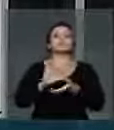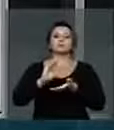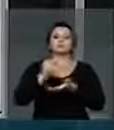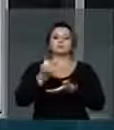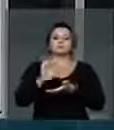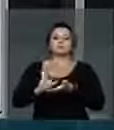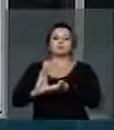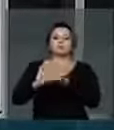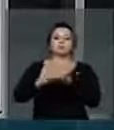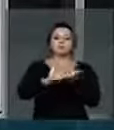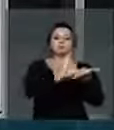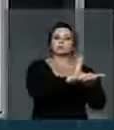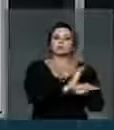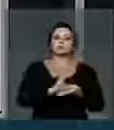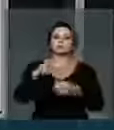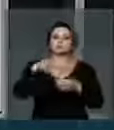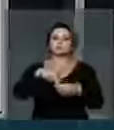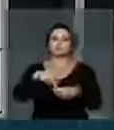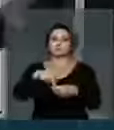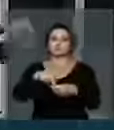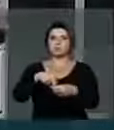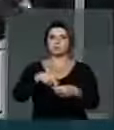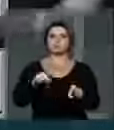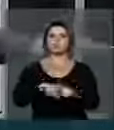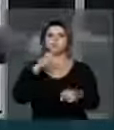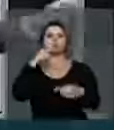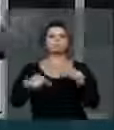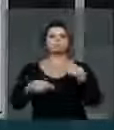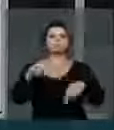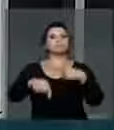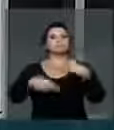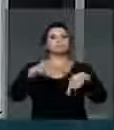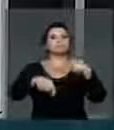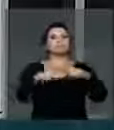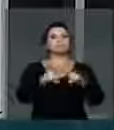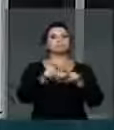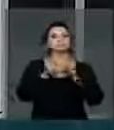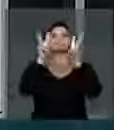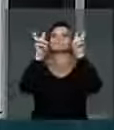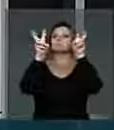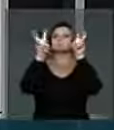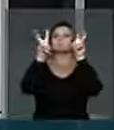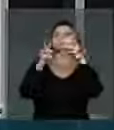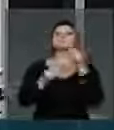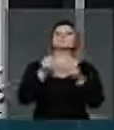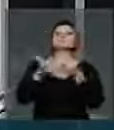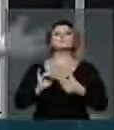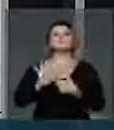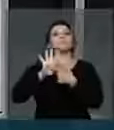dos royalties do petróleo. A discussão e o debate em torno dessa matéria trouxe à tona